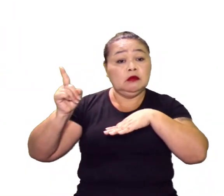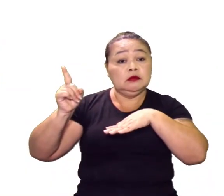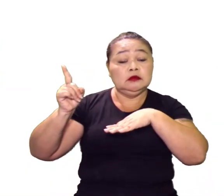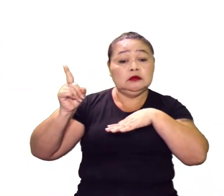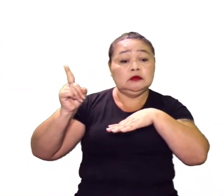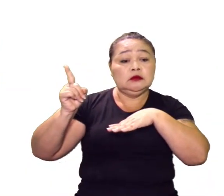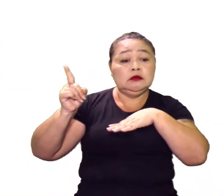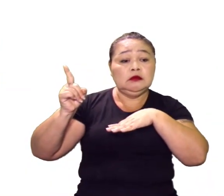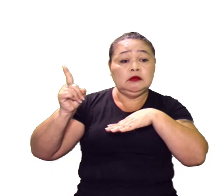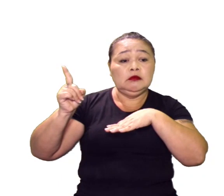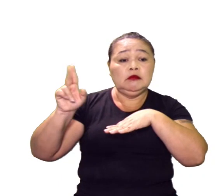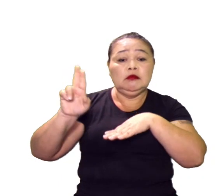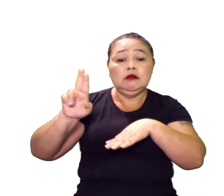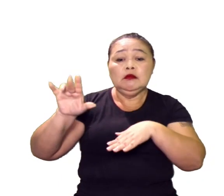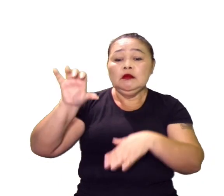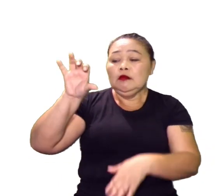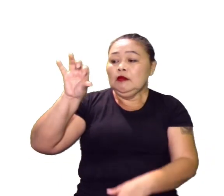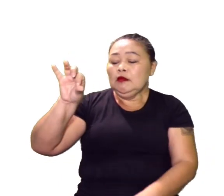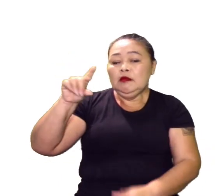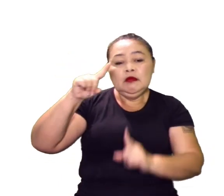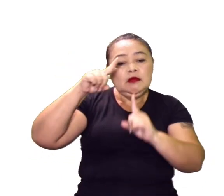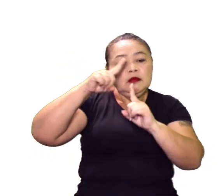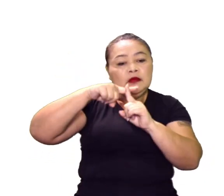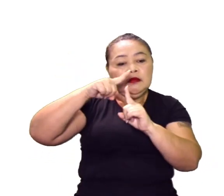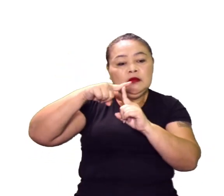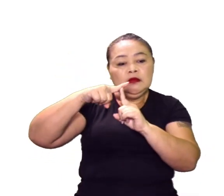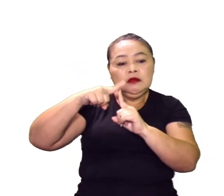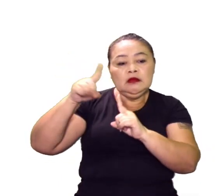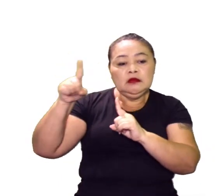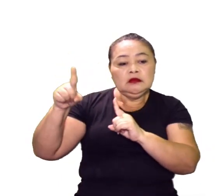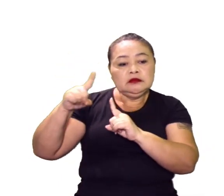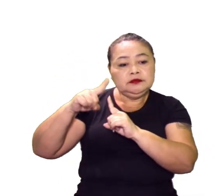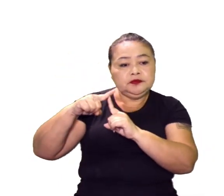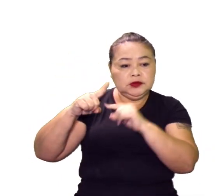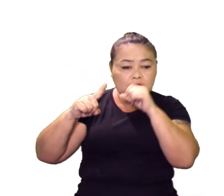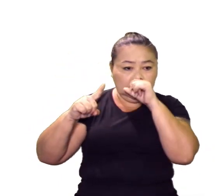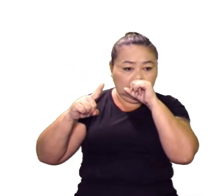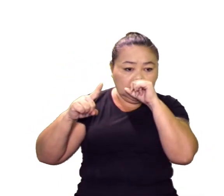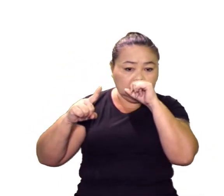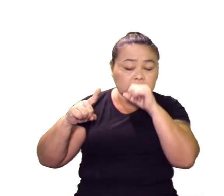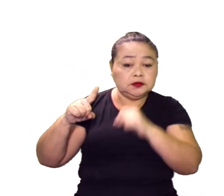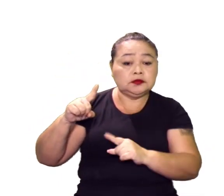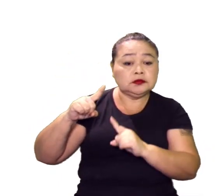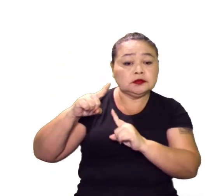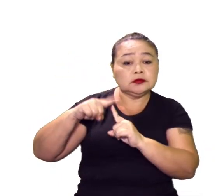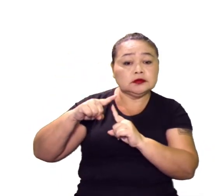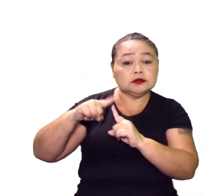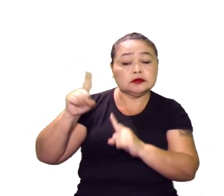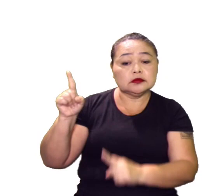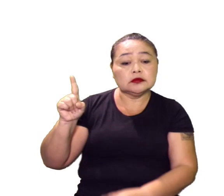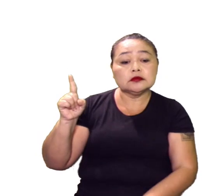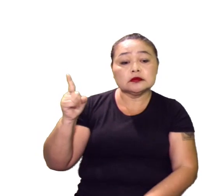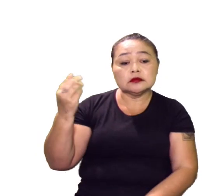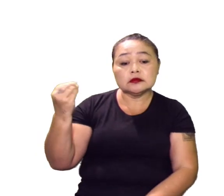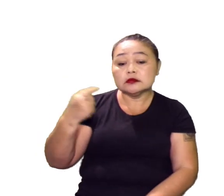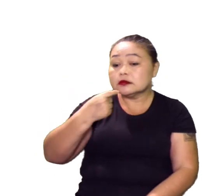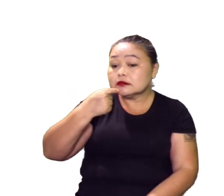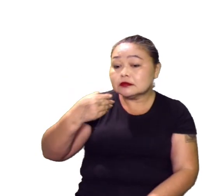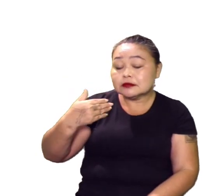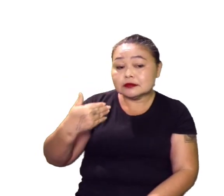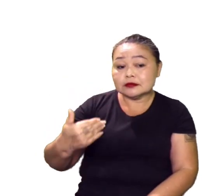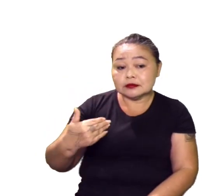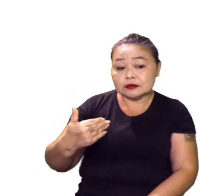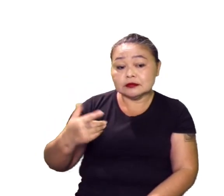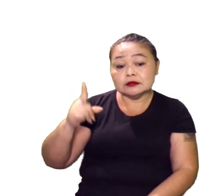ter 9 tipos. Olha só, que é justamente essa nova classificação que foi feita bem recente.